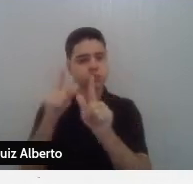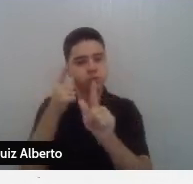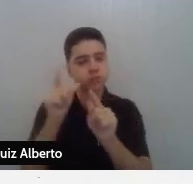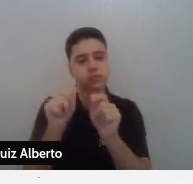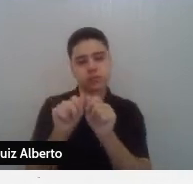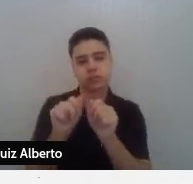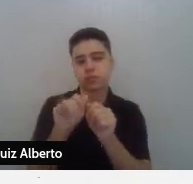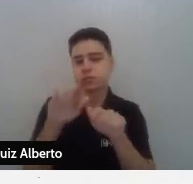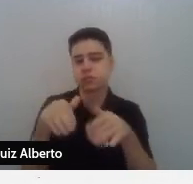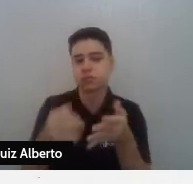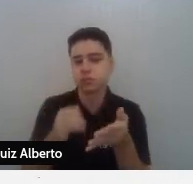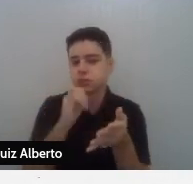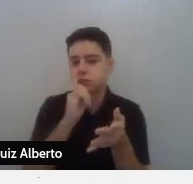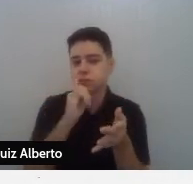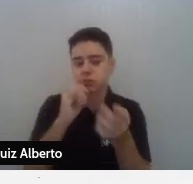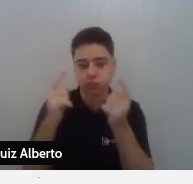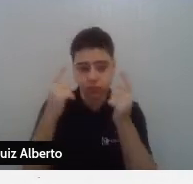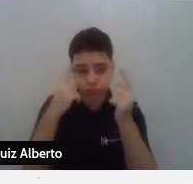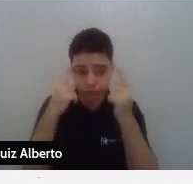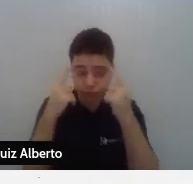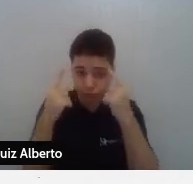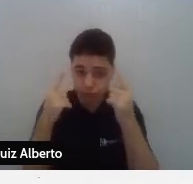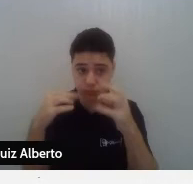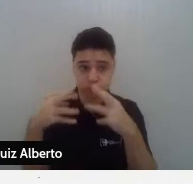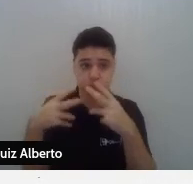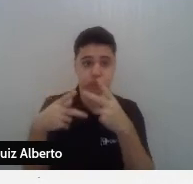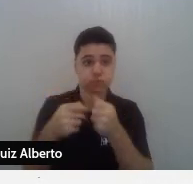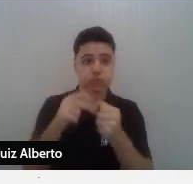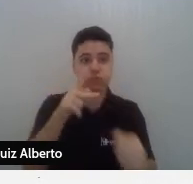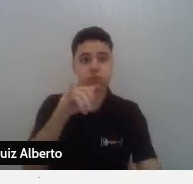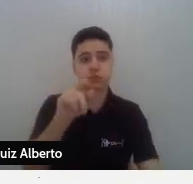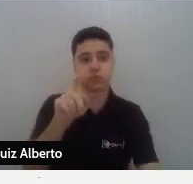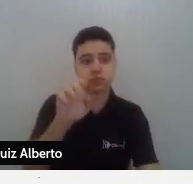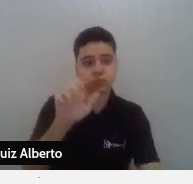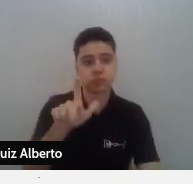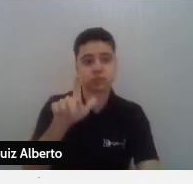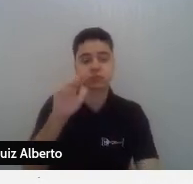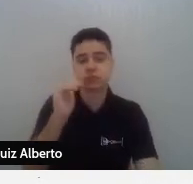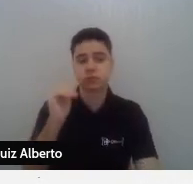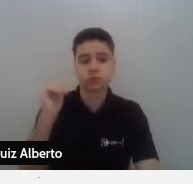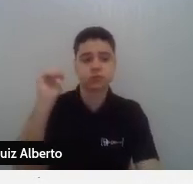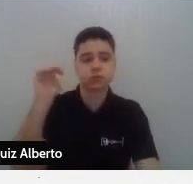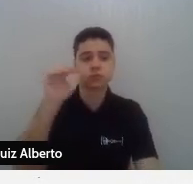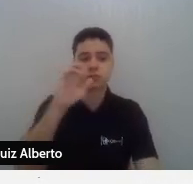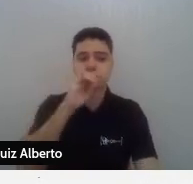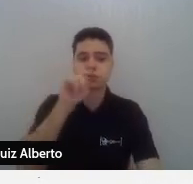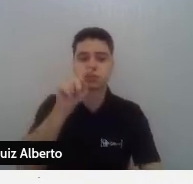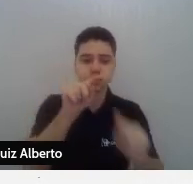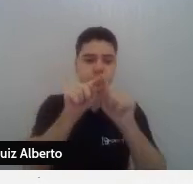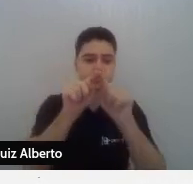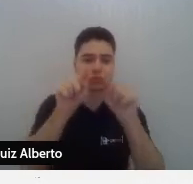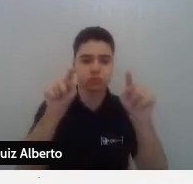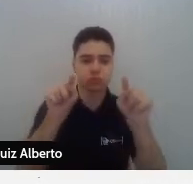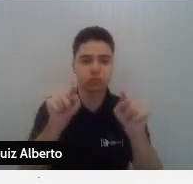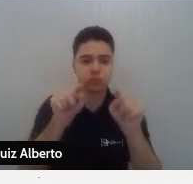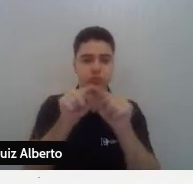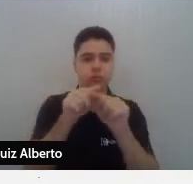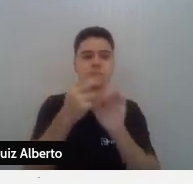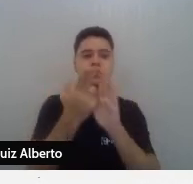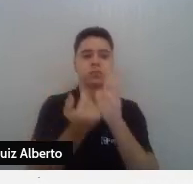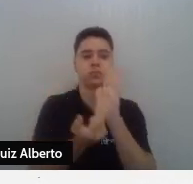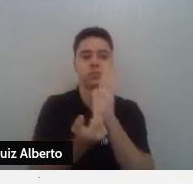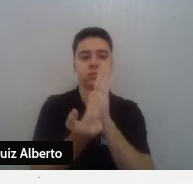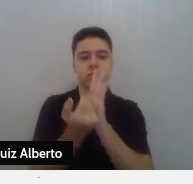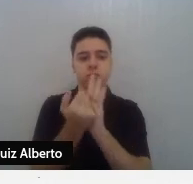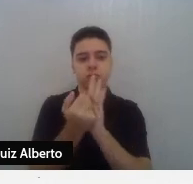Então, pensando, né, nessa coisa do pixel, quanto maior o quadrado, o desenho vai ter menos definição,